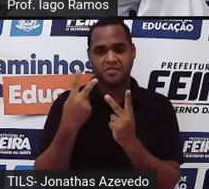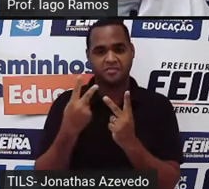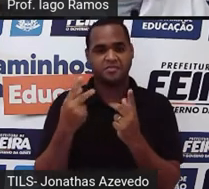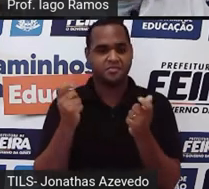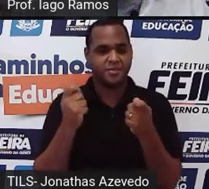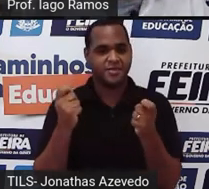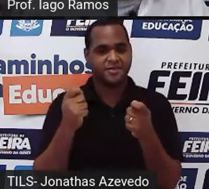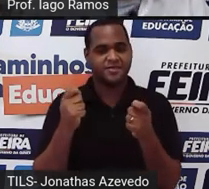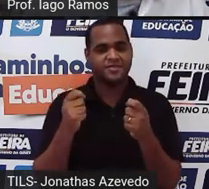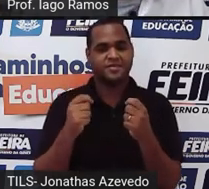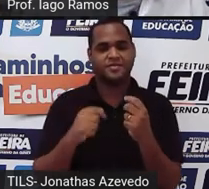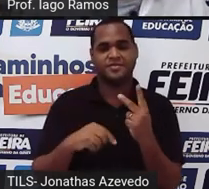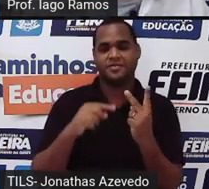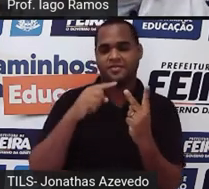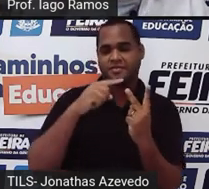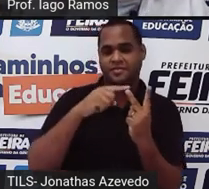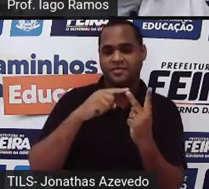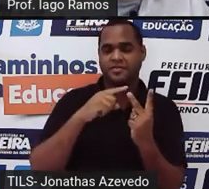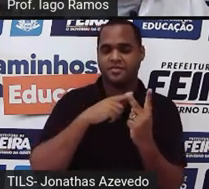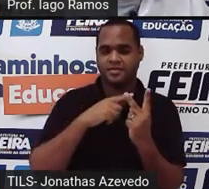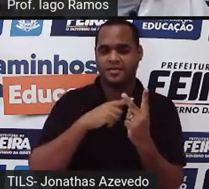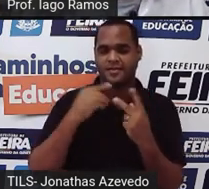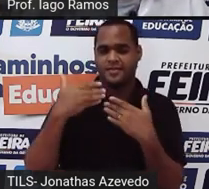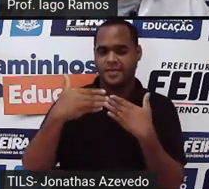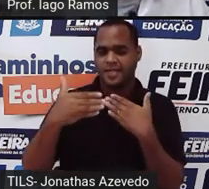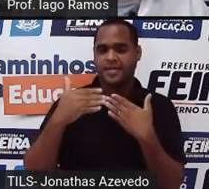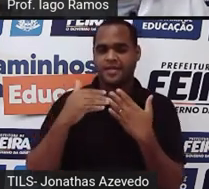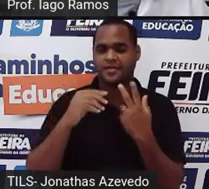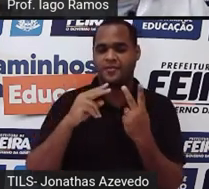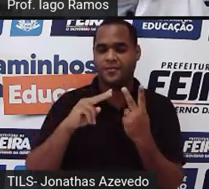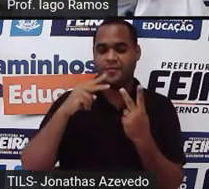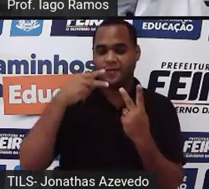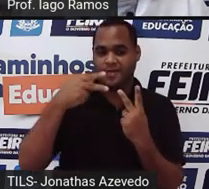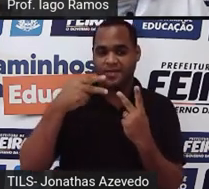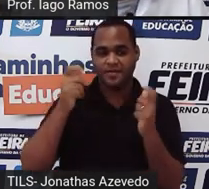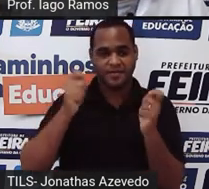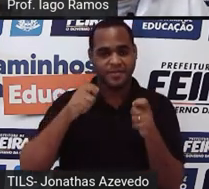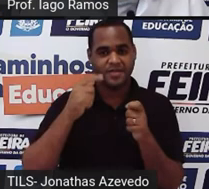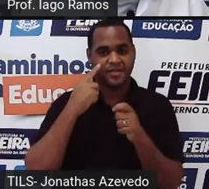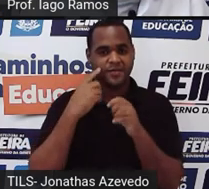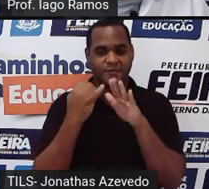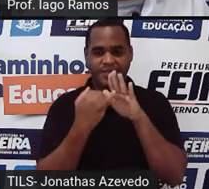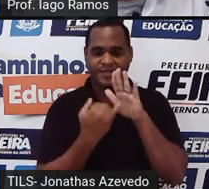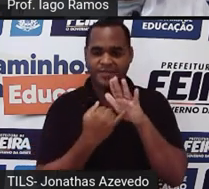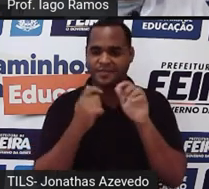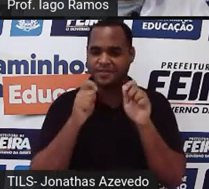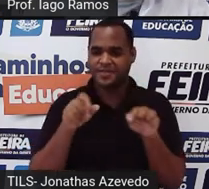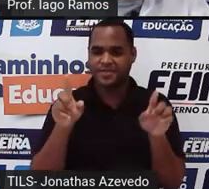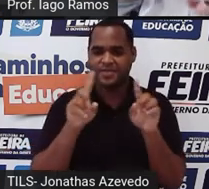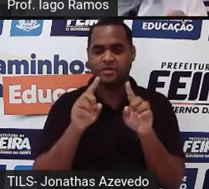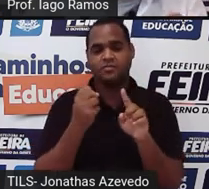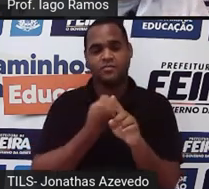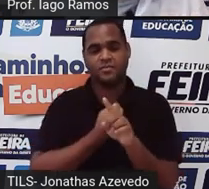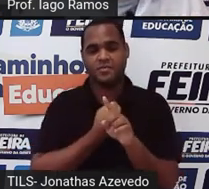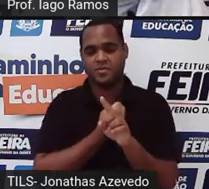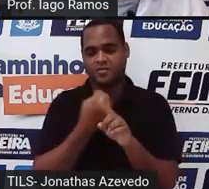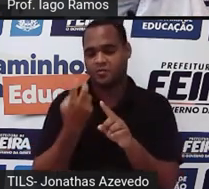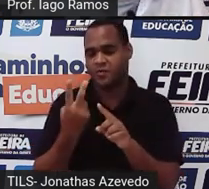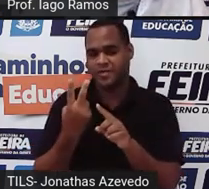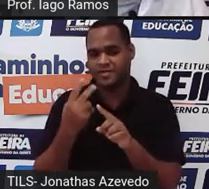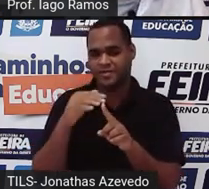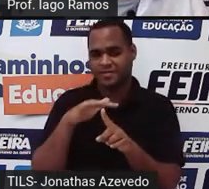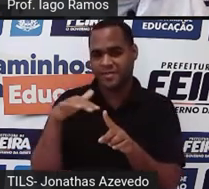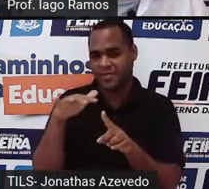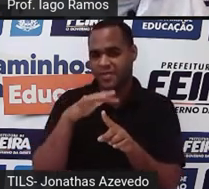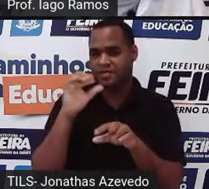quadrada. A gente não precisa colocar ali, porque quando a raiz é quadrada, não precisa colocar índice. O 2 da base vira aquele número